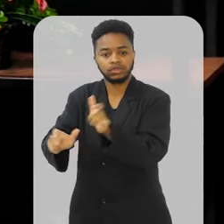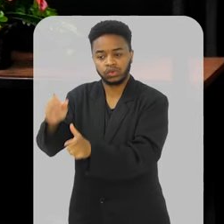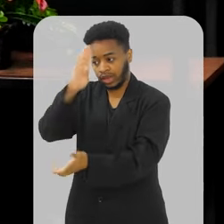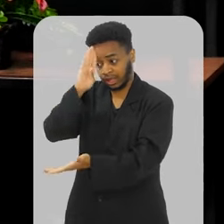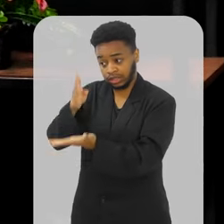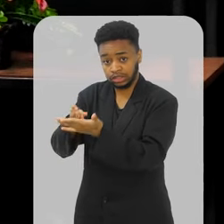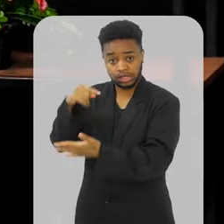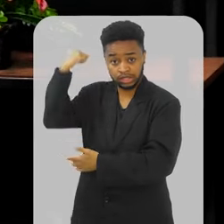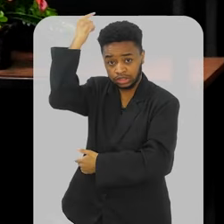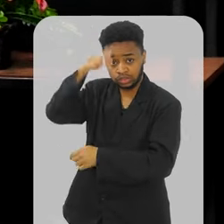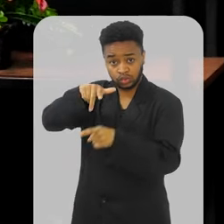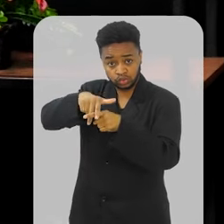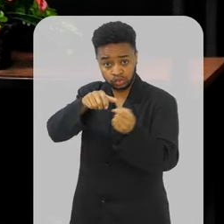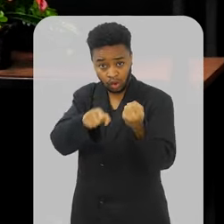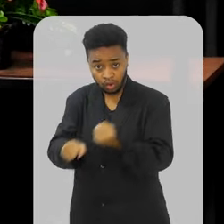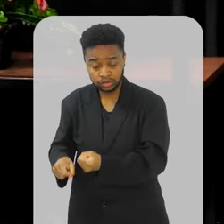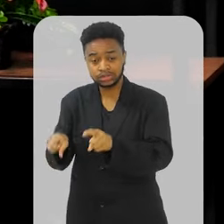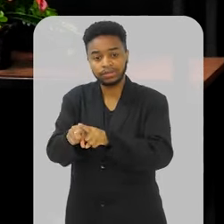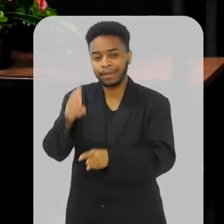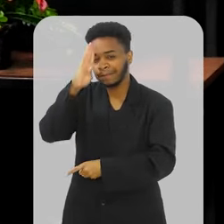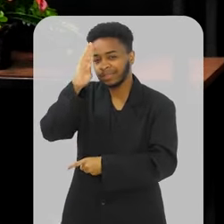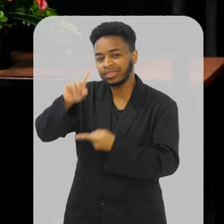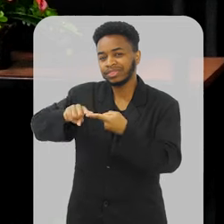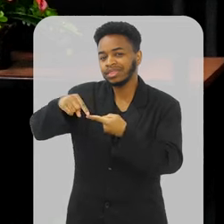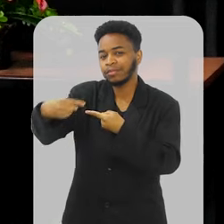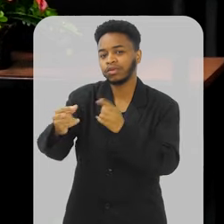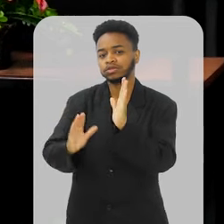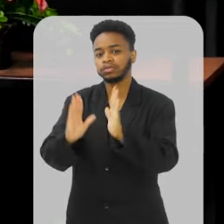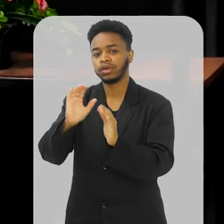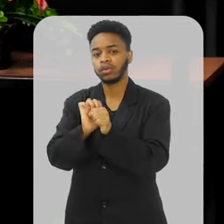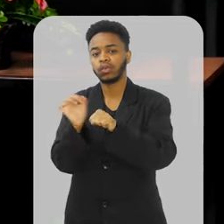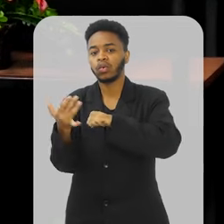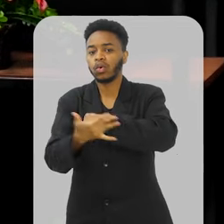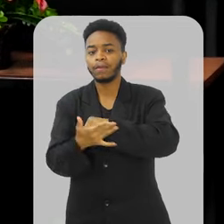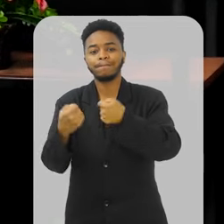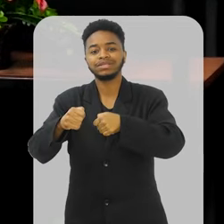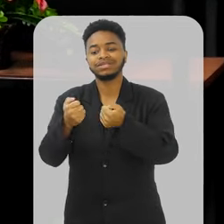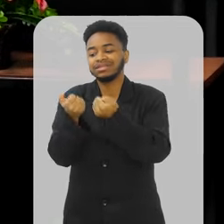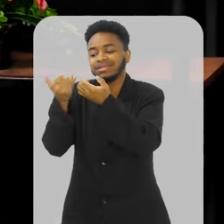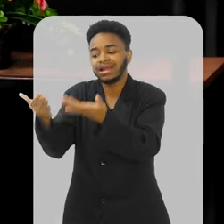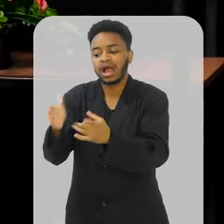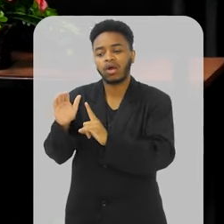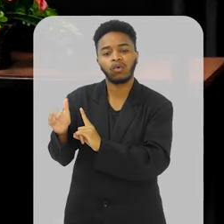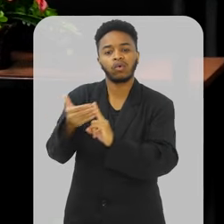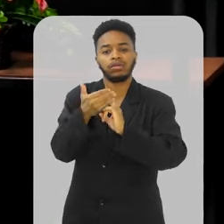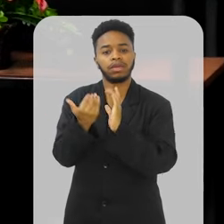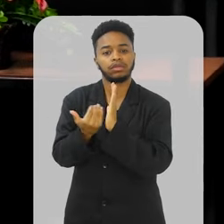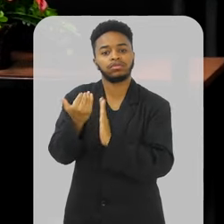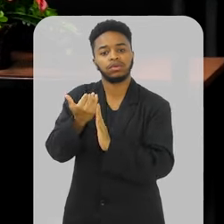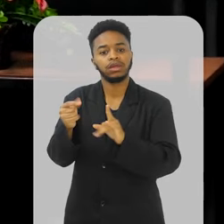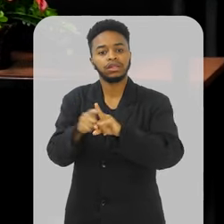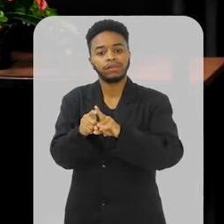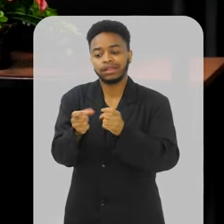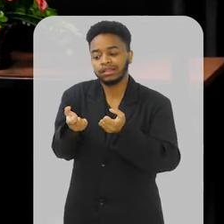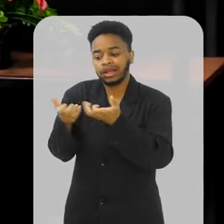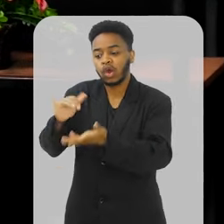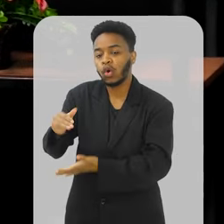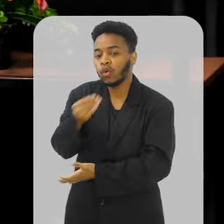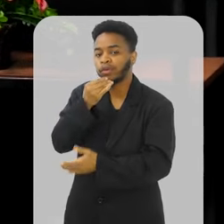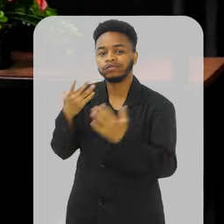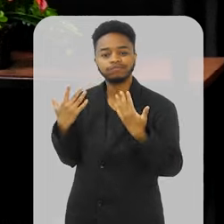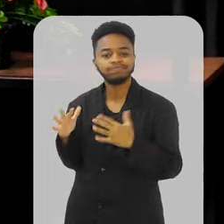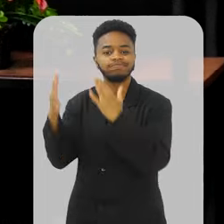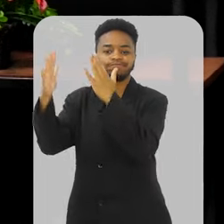né e sobretudo agora depois da pandemia Luzia eh o melhor acolhimento e oportunidade de